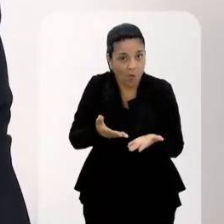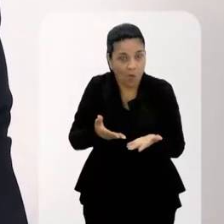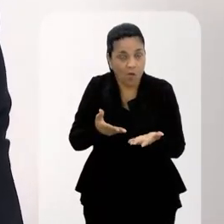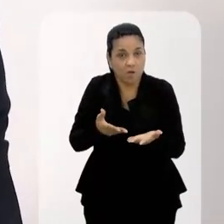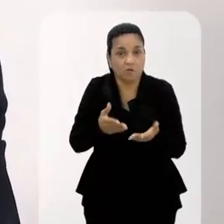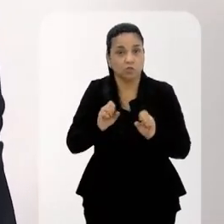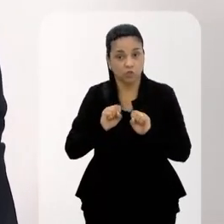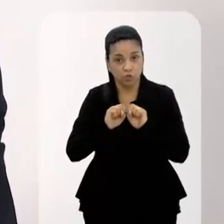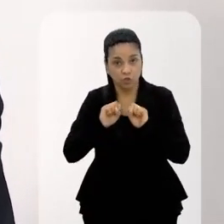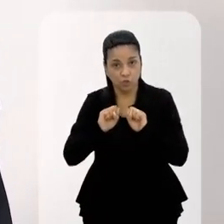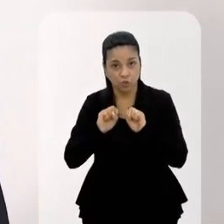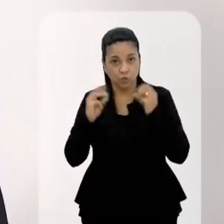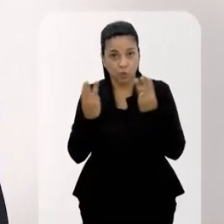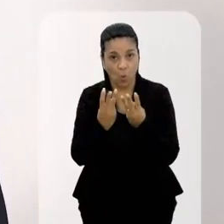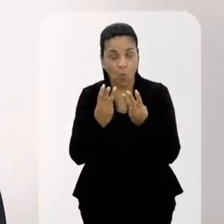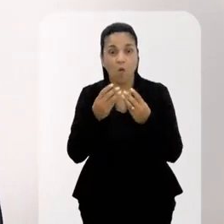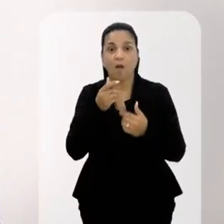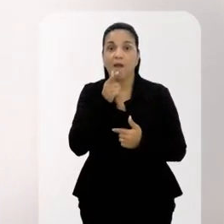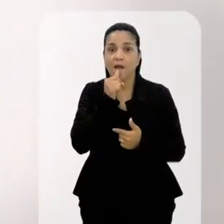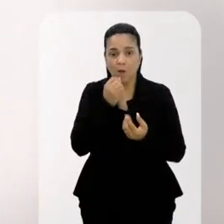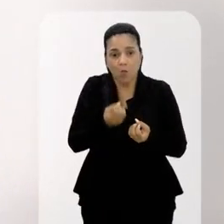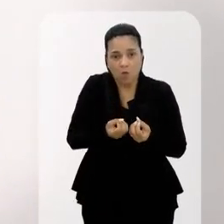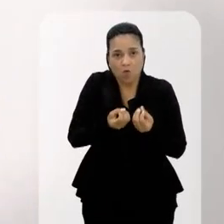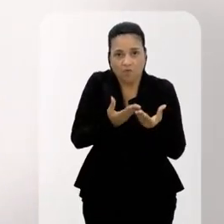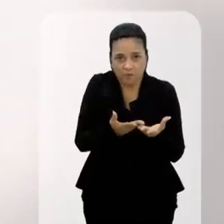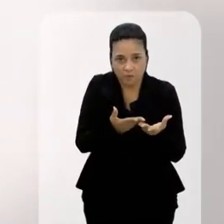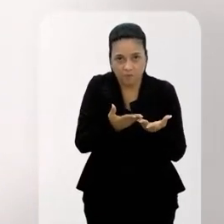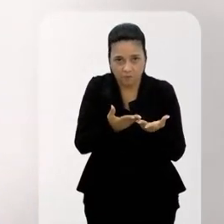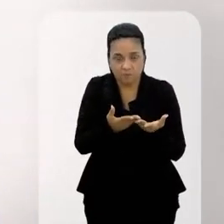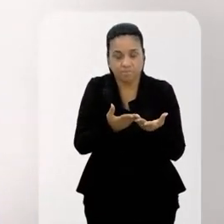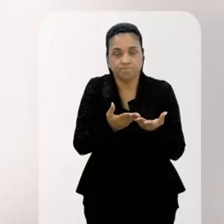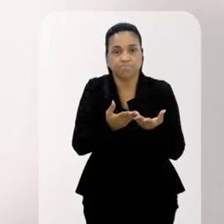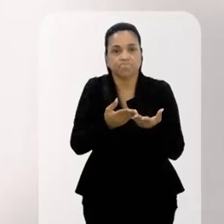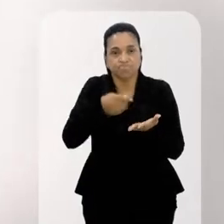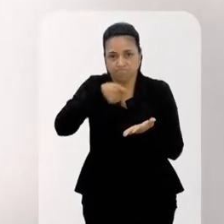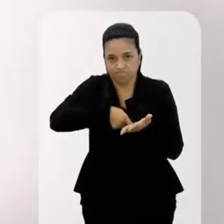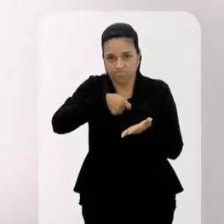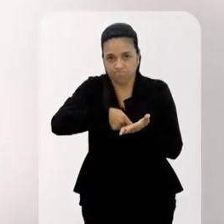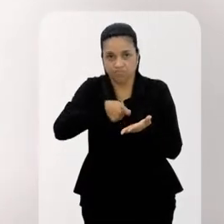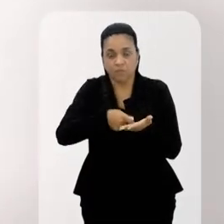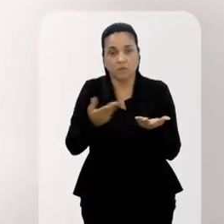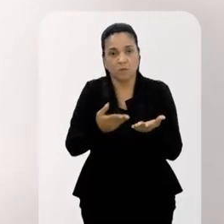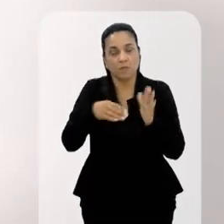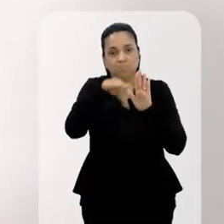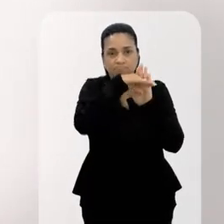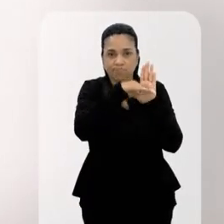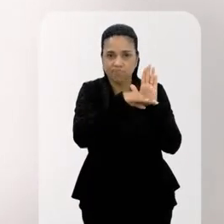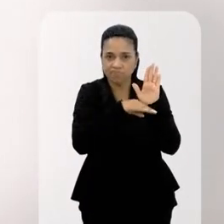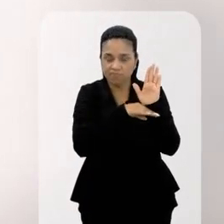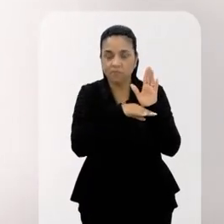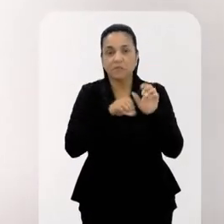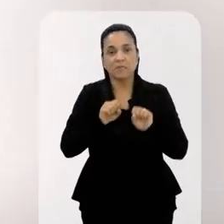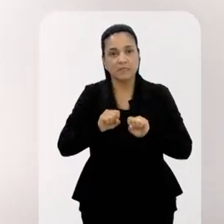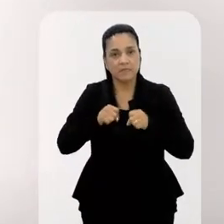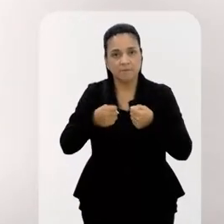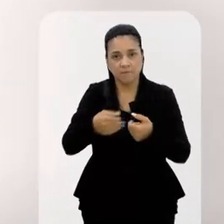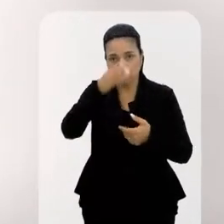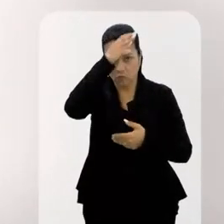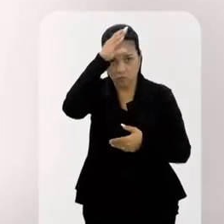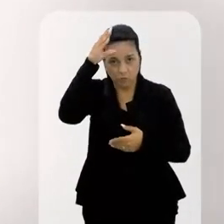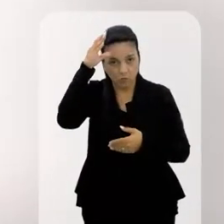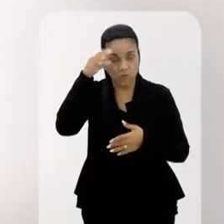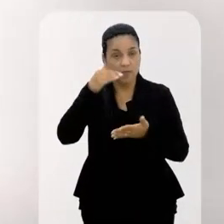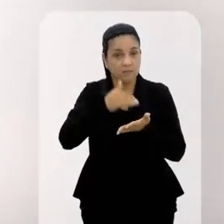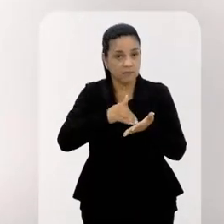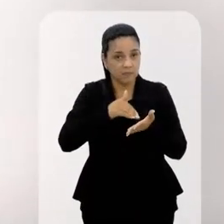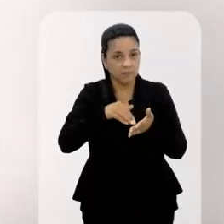porque, minimamente, né? Então, no organograma, nós temos as secretarias estaduais de defesa do consumidor. Temos aqui a